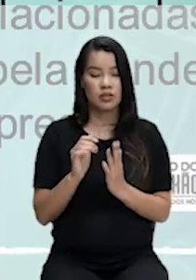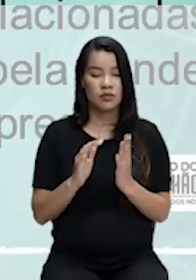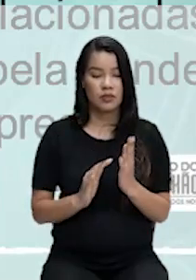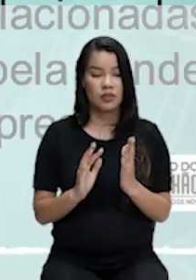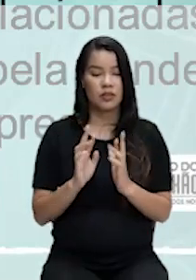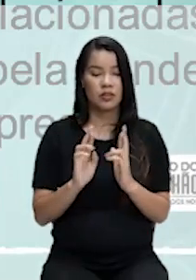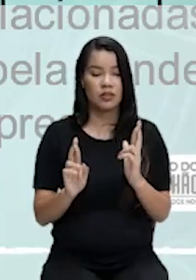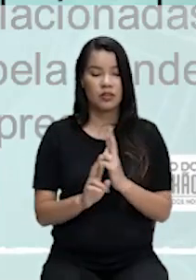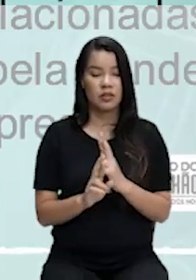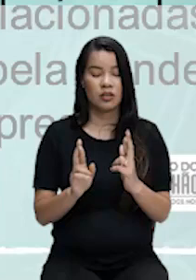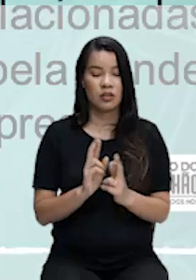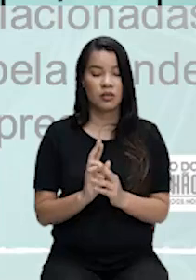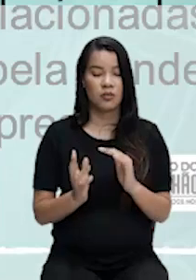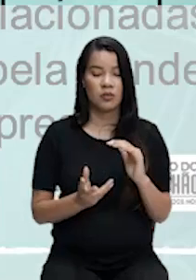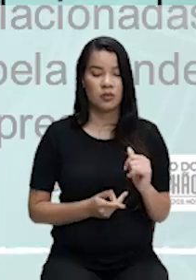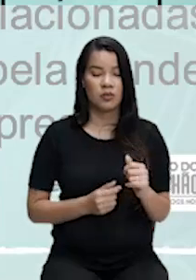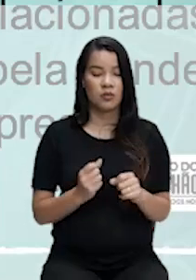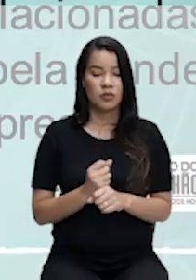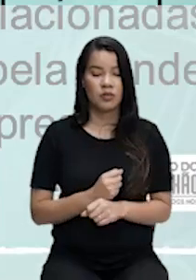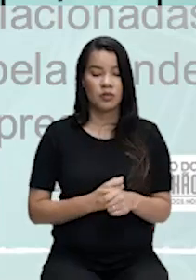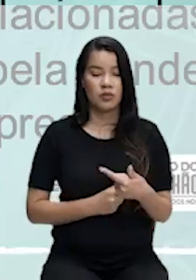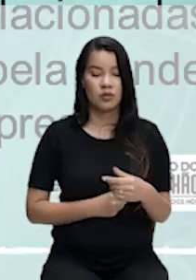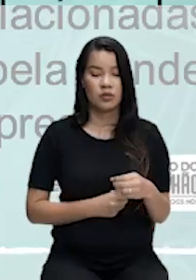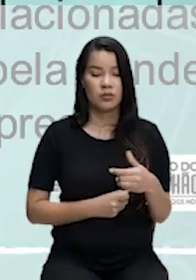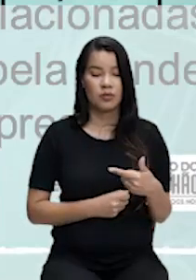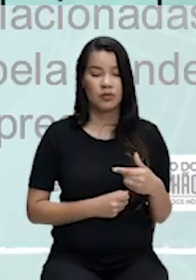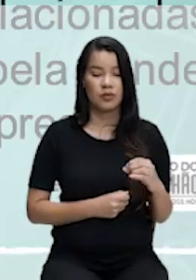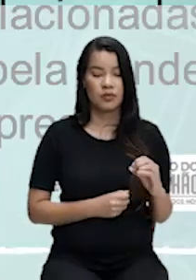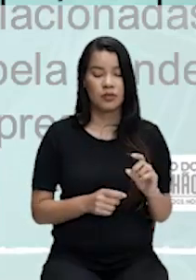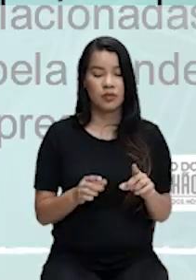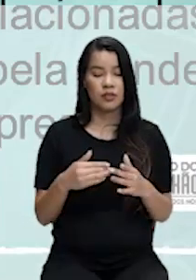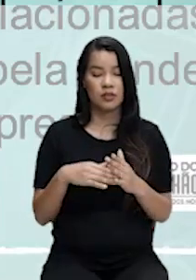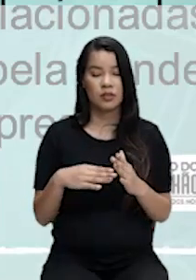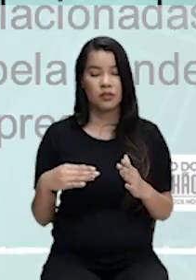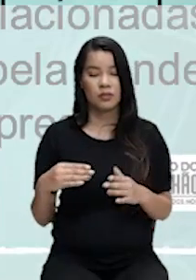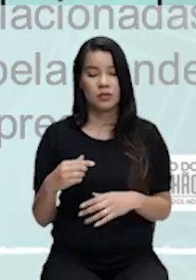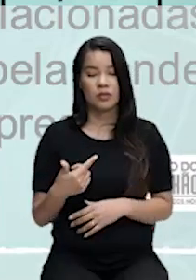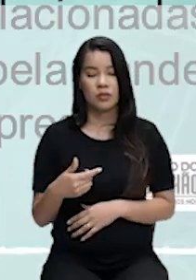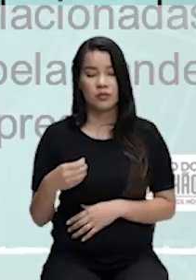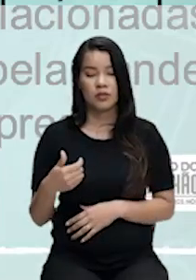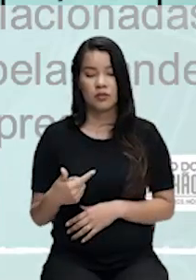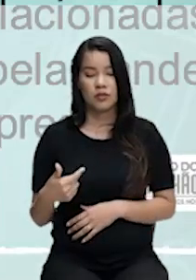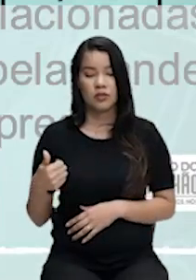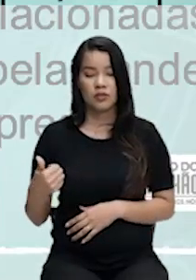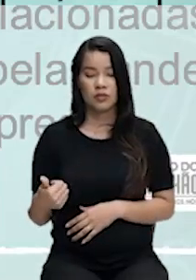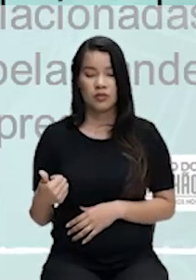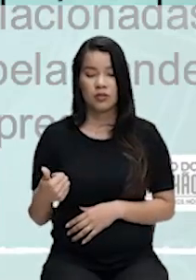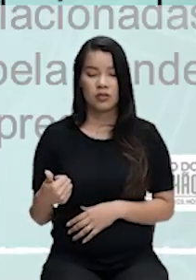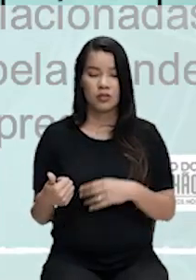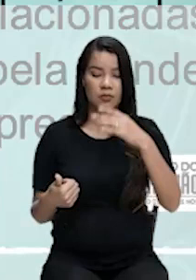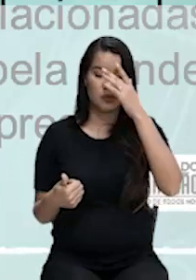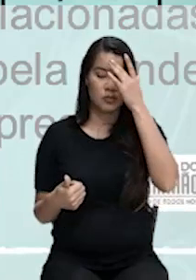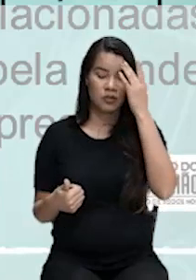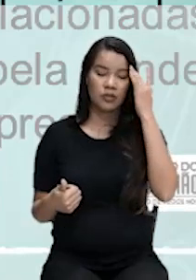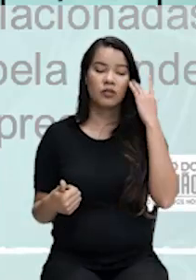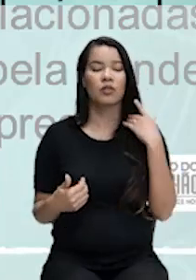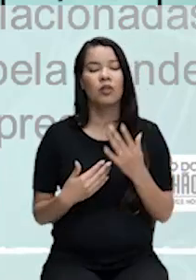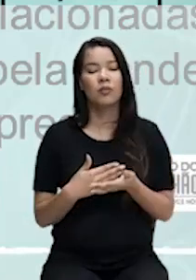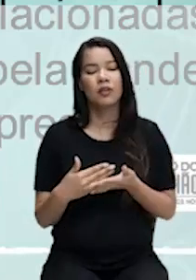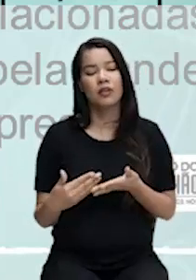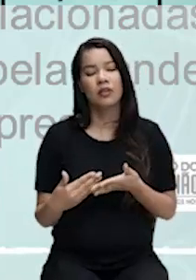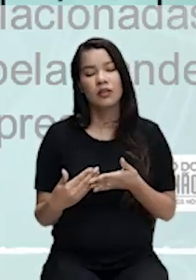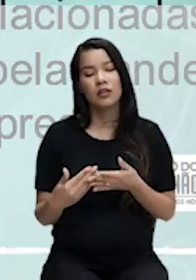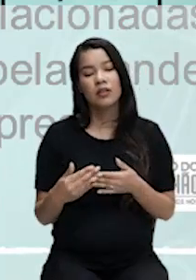2021, infelizmente, a crise gerada pela pandemia acabou levando muita gente a entrar no LinkedIn para